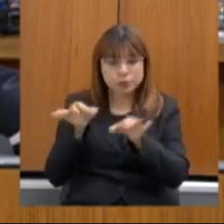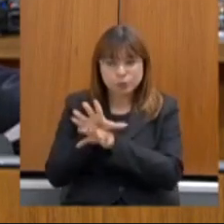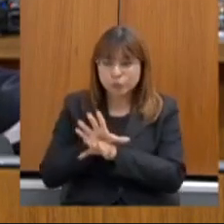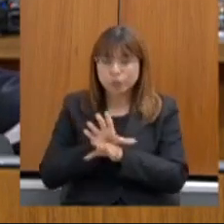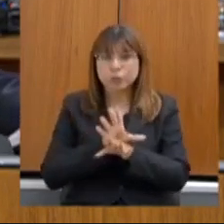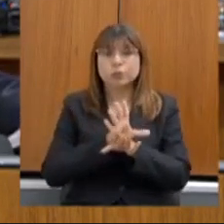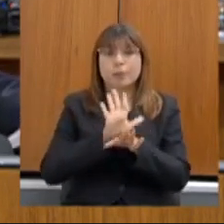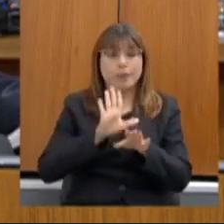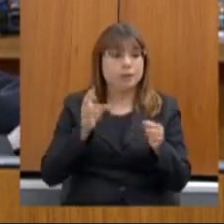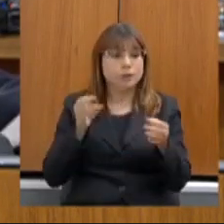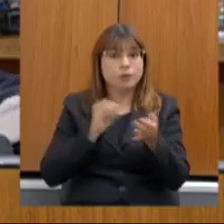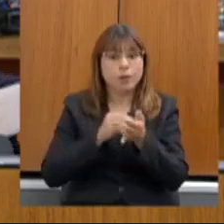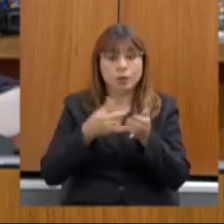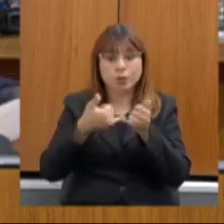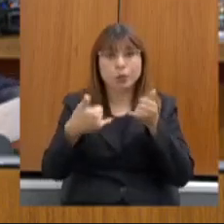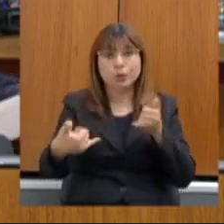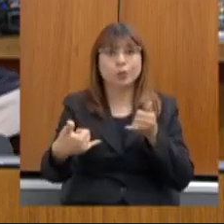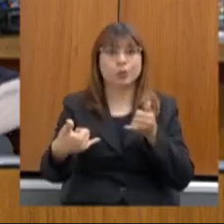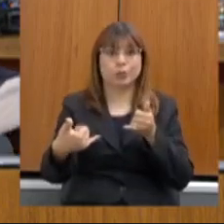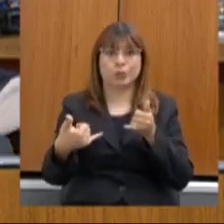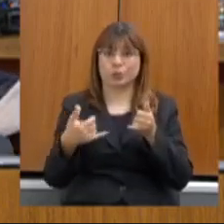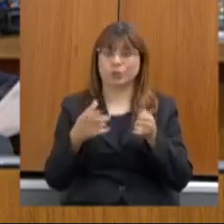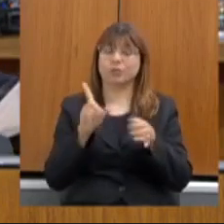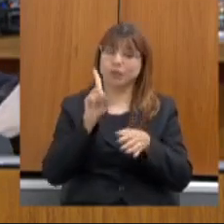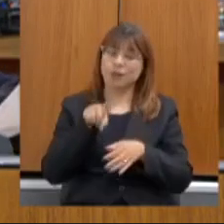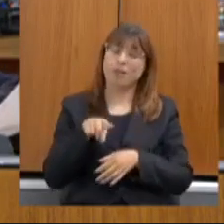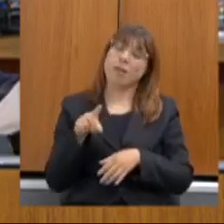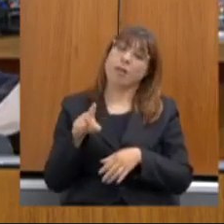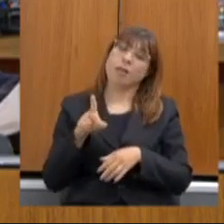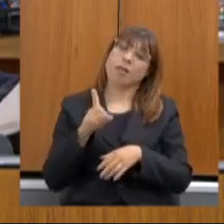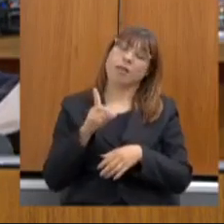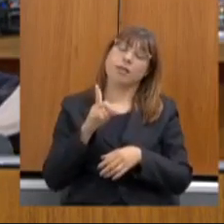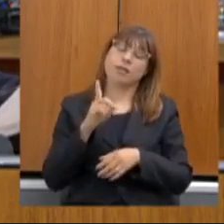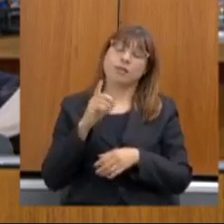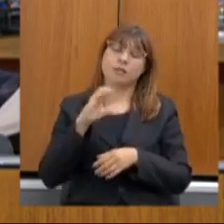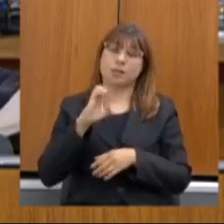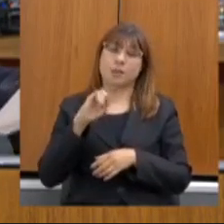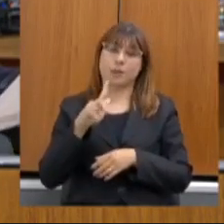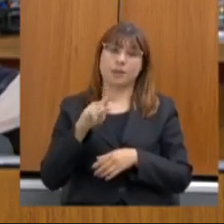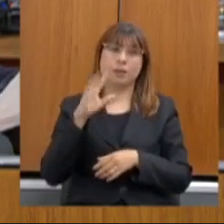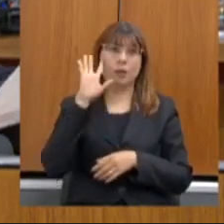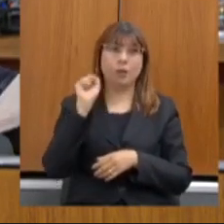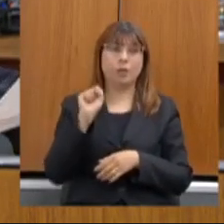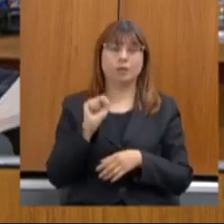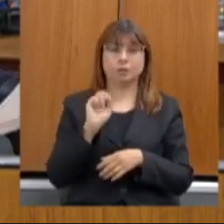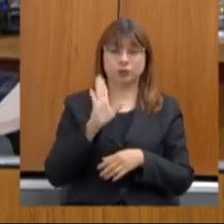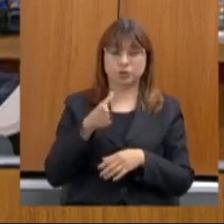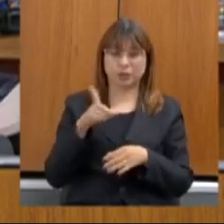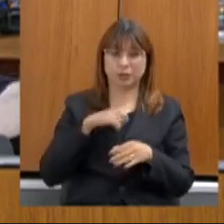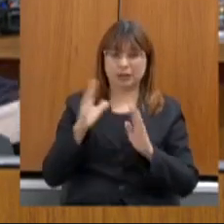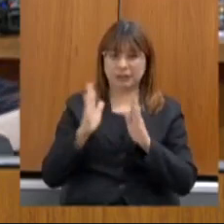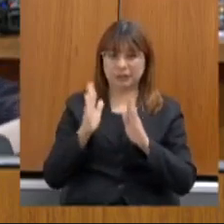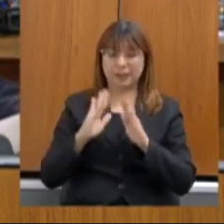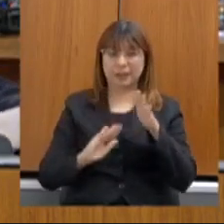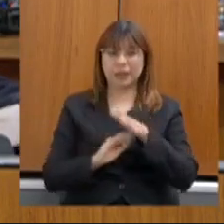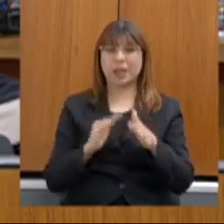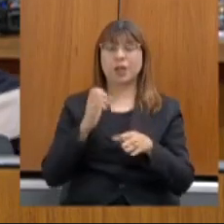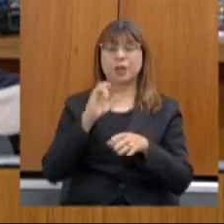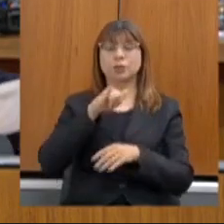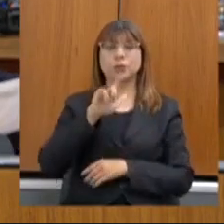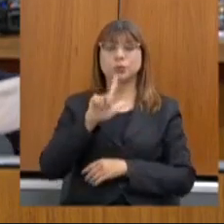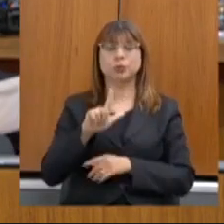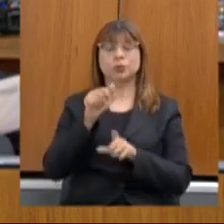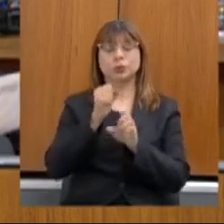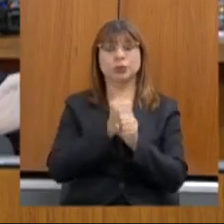e conectados pela CEMIG e aqui pela programação eu vejo que vai até julho de dois mil e 22 e